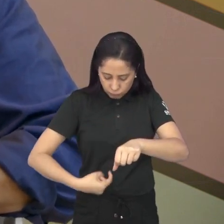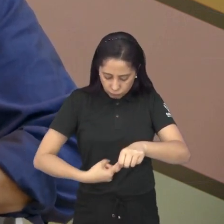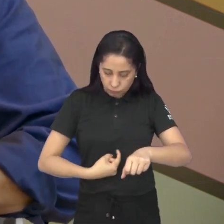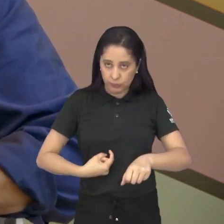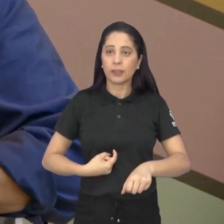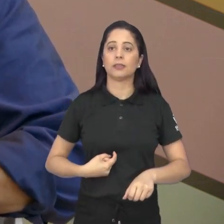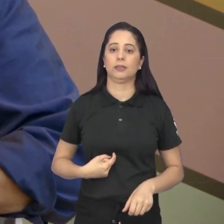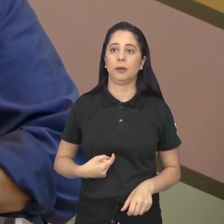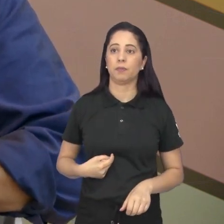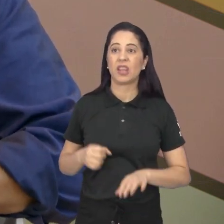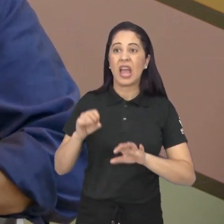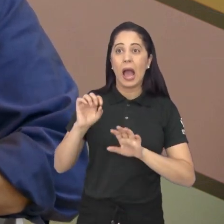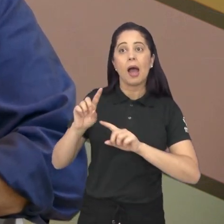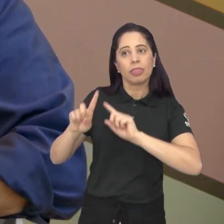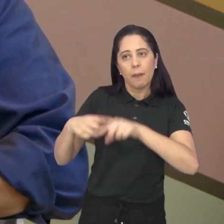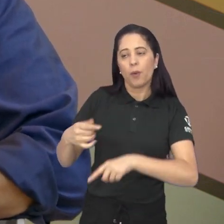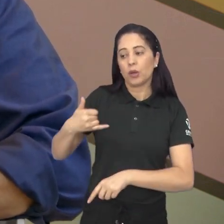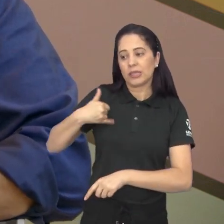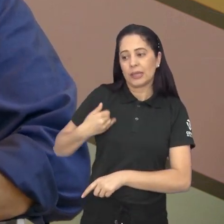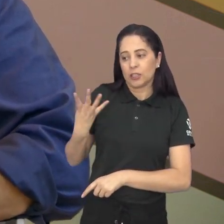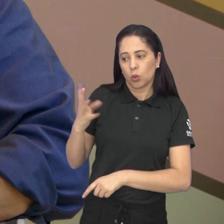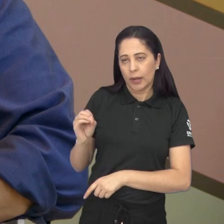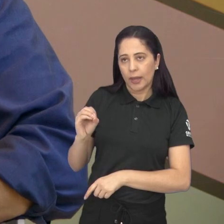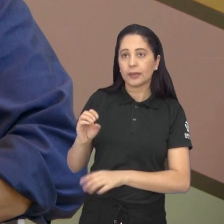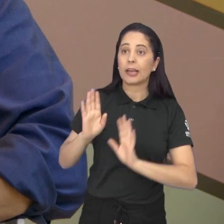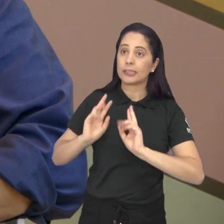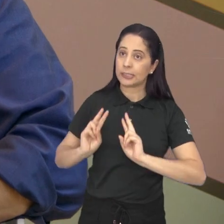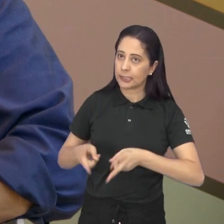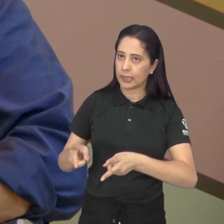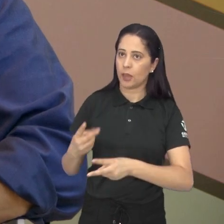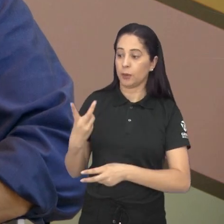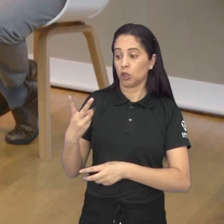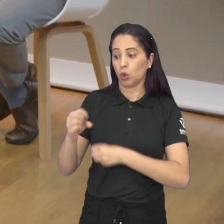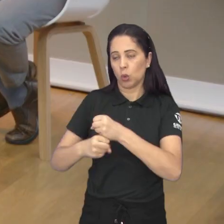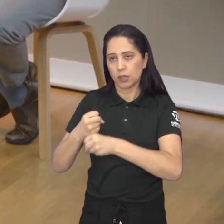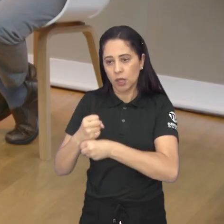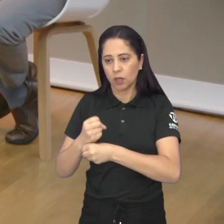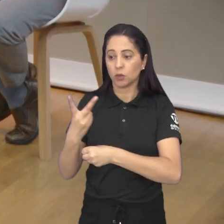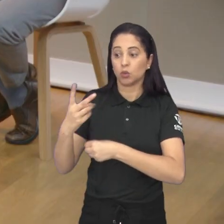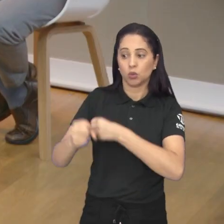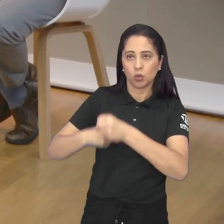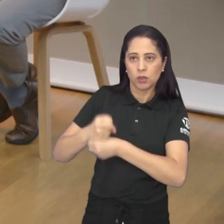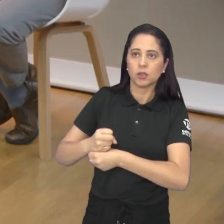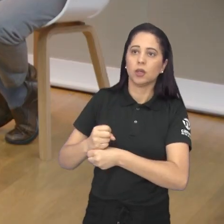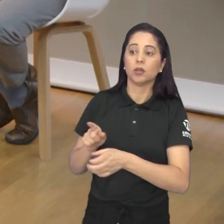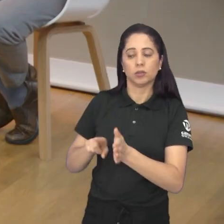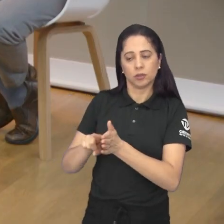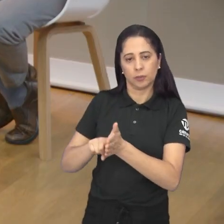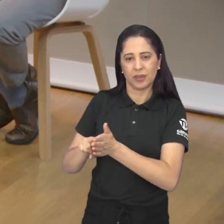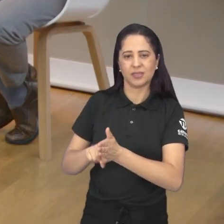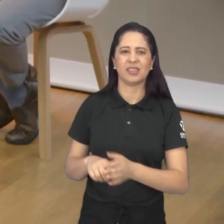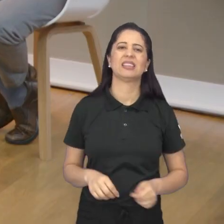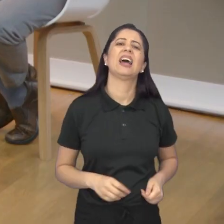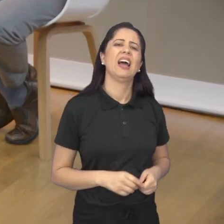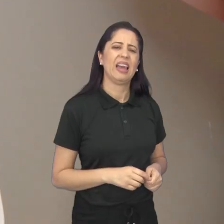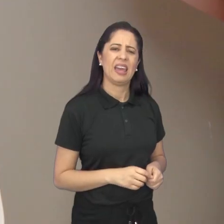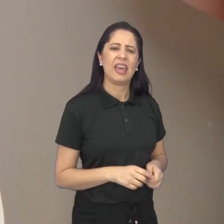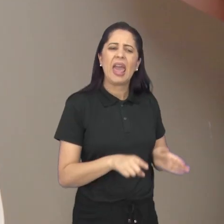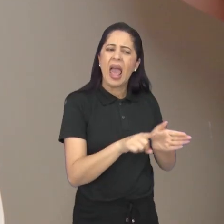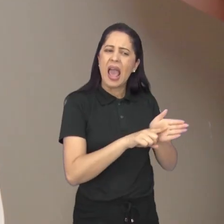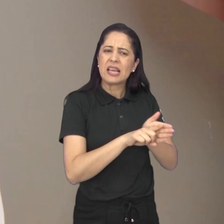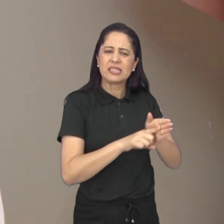40 anos, a cada 2 anos tem que se fazer uma colonoscopia. E já que a gente falou da colonoscopia, é um exame que às vezes as pessoas têm um